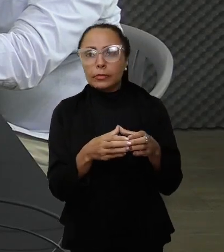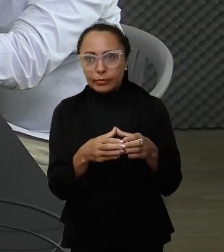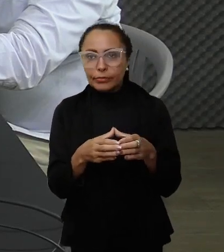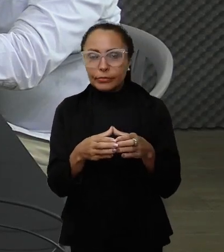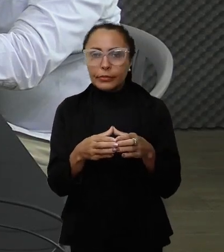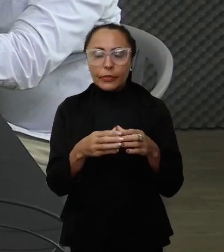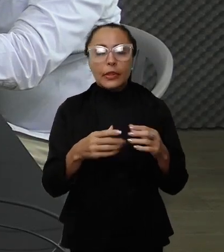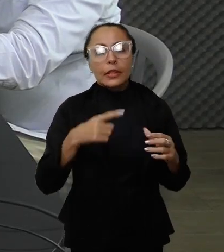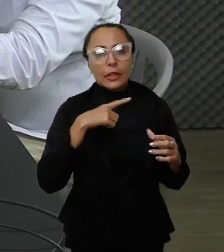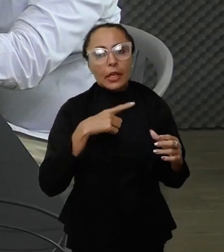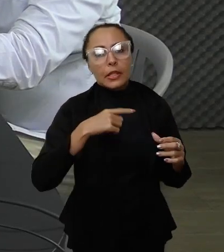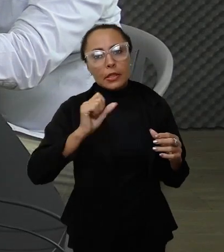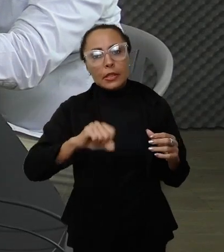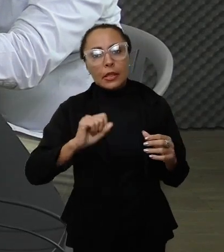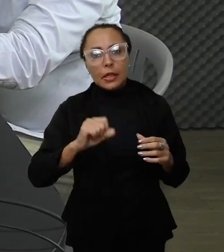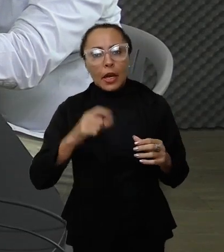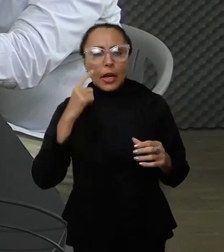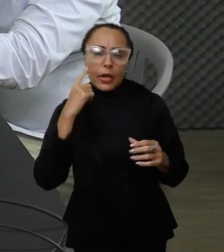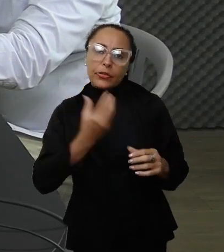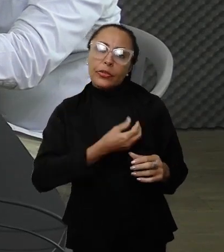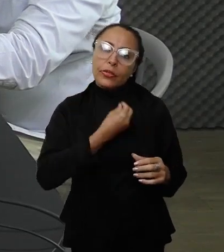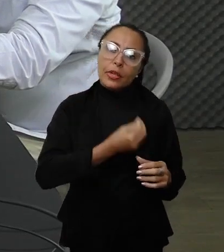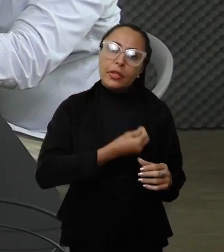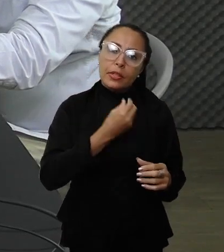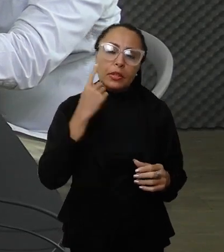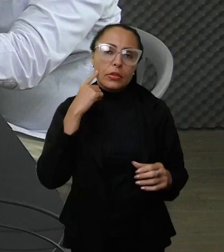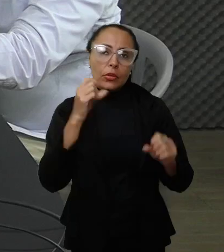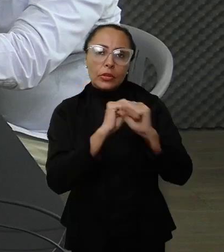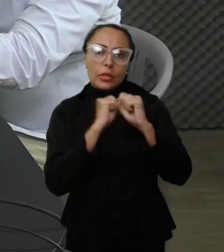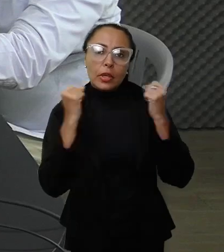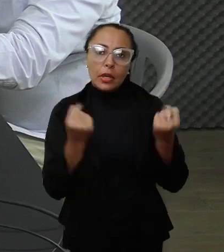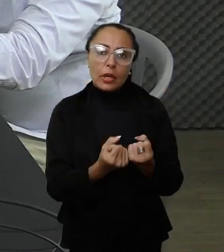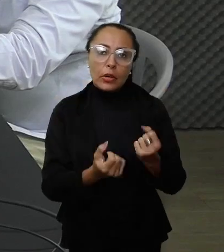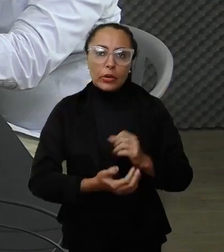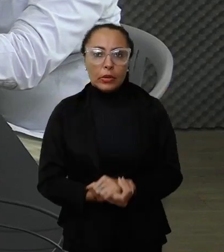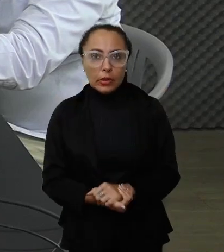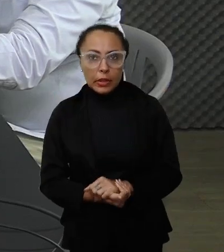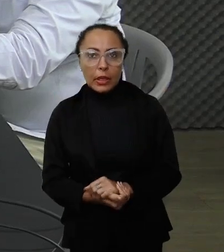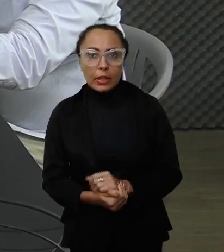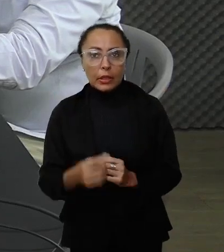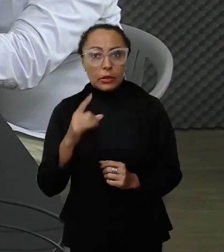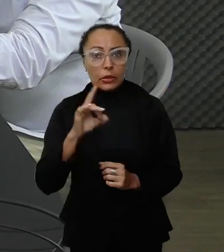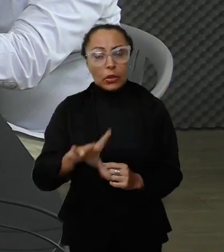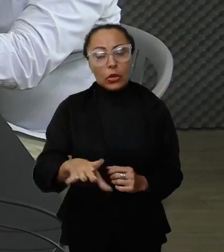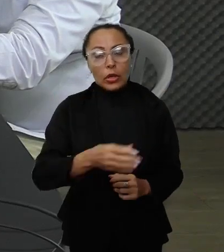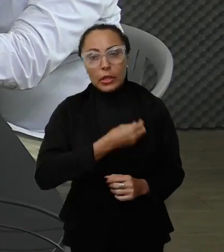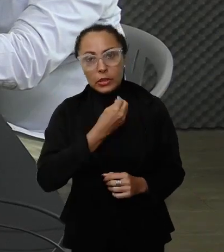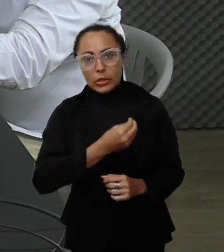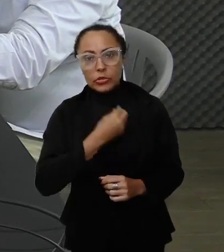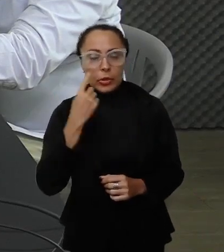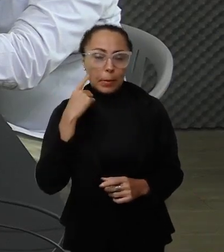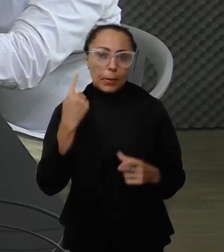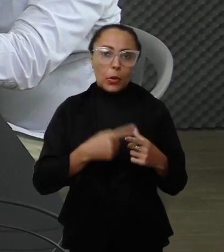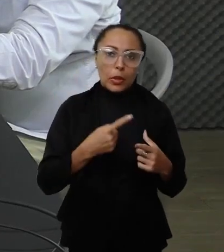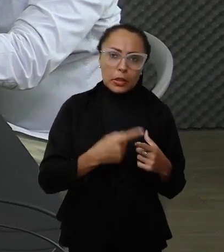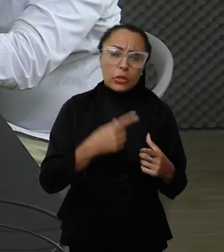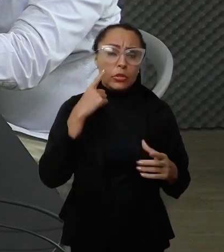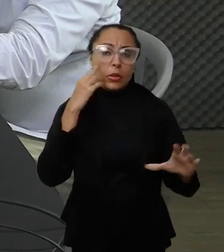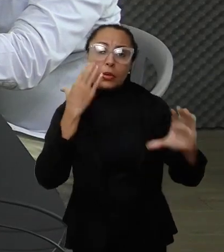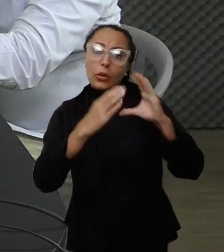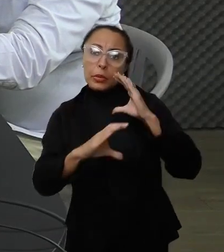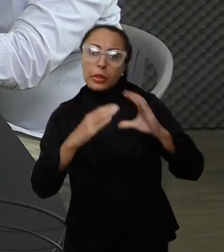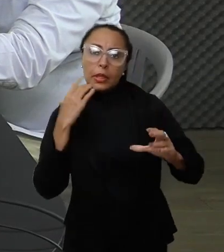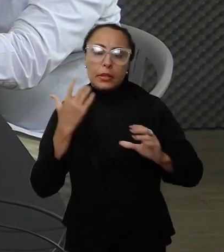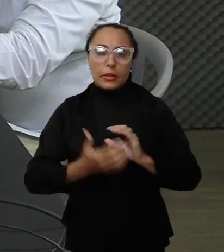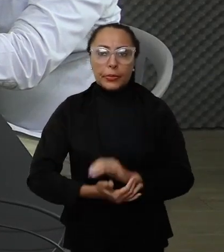têm a vivência social, Sim. né? Então, a sociedade ela só existe porque existe a comunicação para